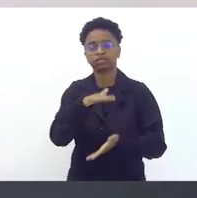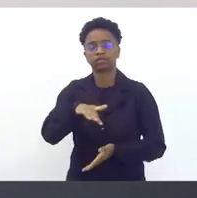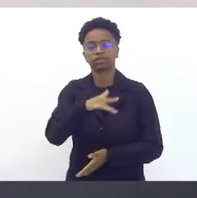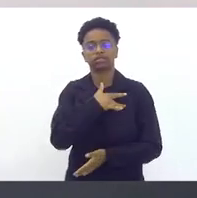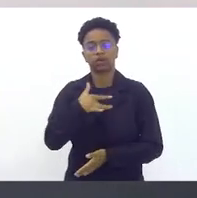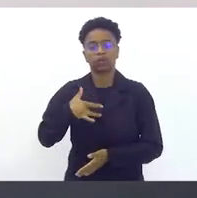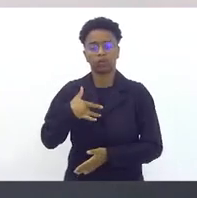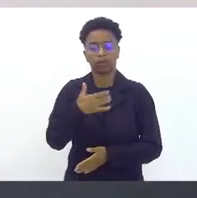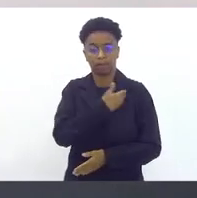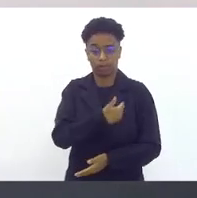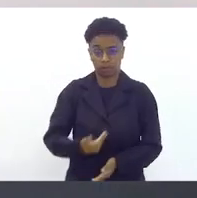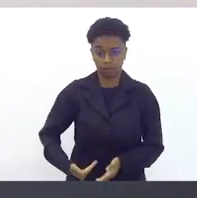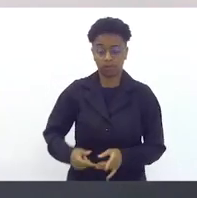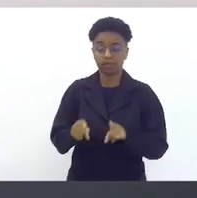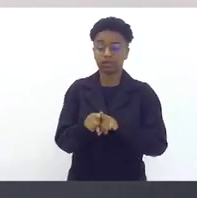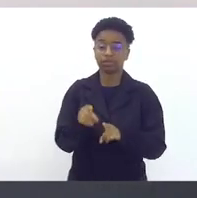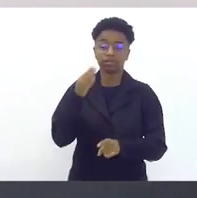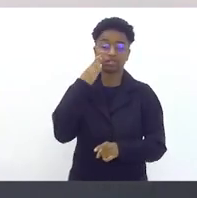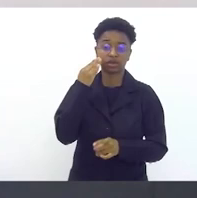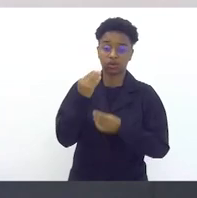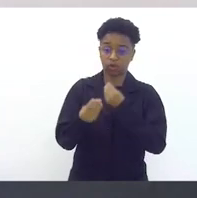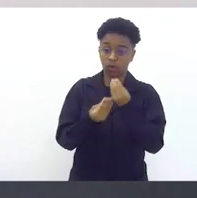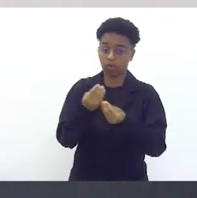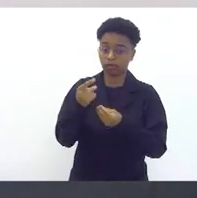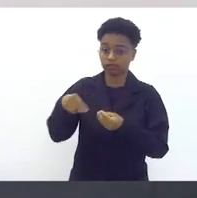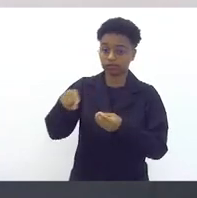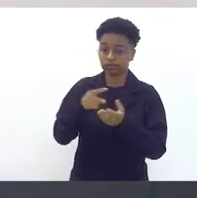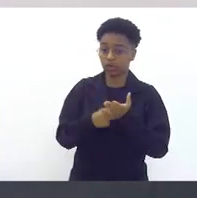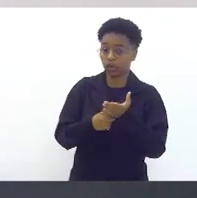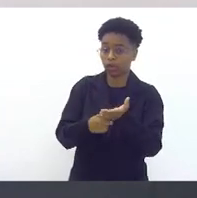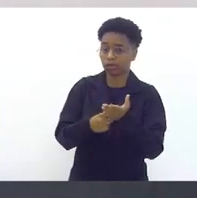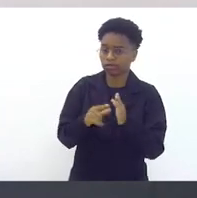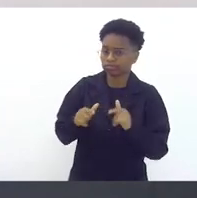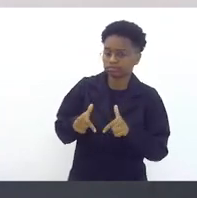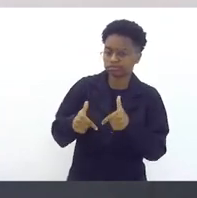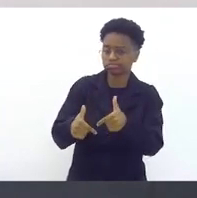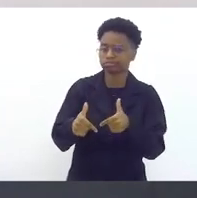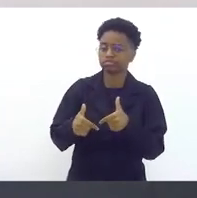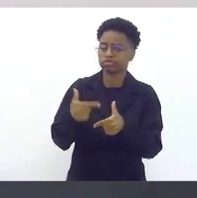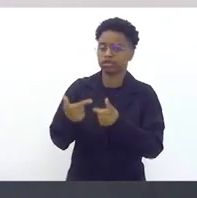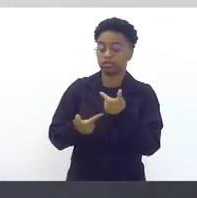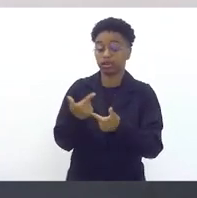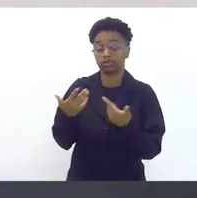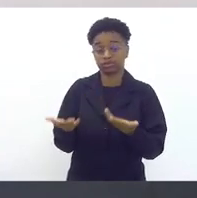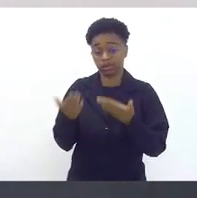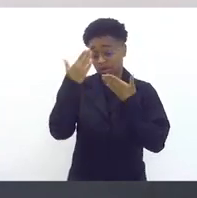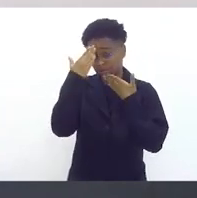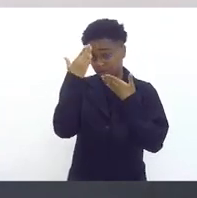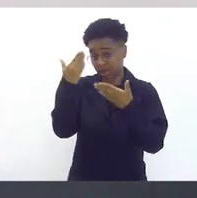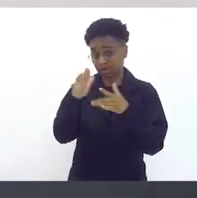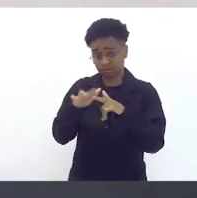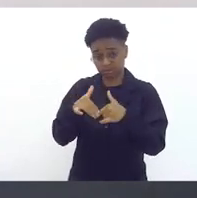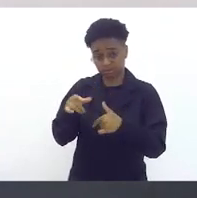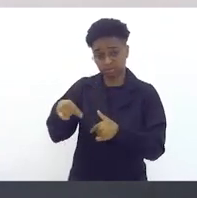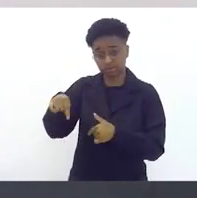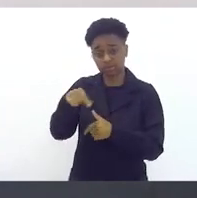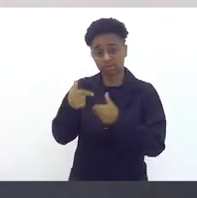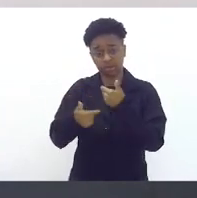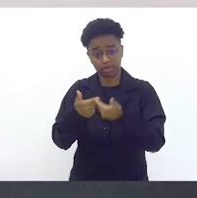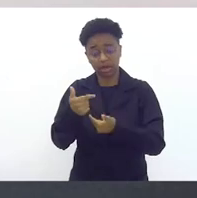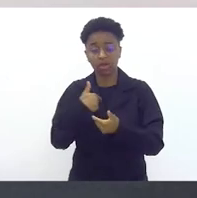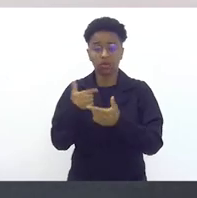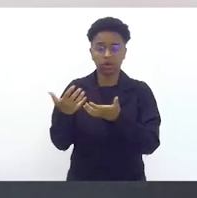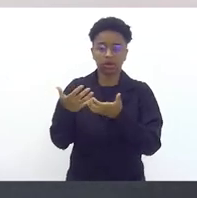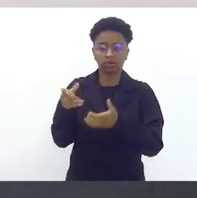e sei do compromisso de vocês com essa honrosa função que vocês exercem. Então, muito obrigado pelo trabalho de vocês e queria, então,